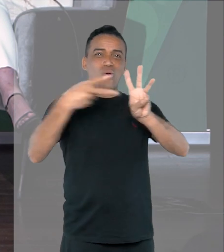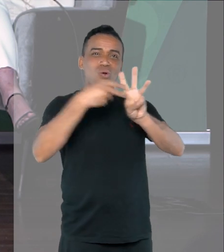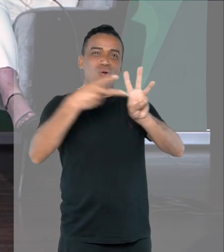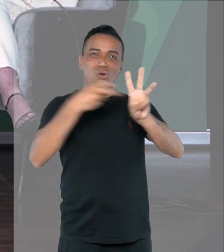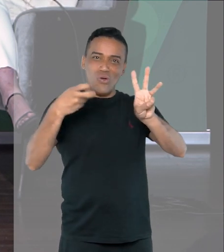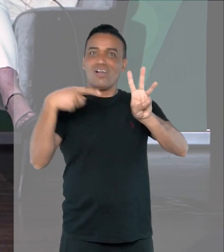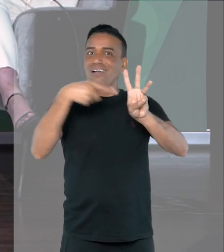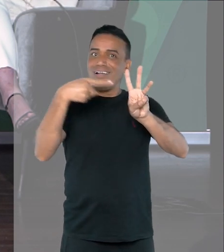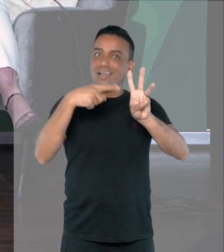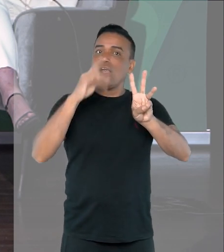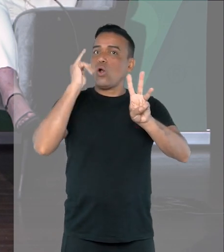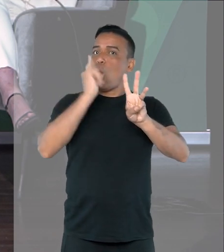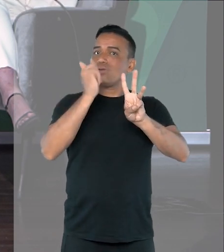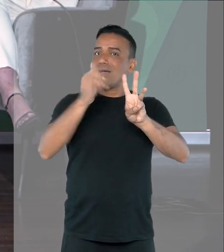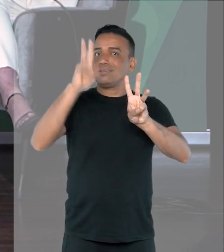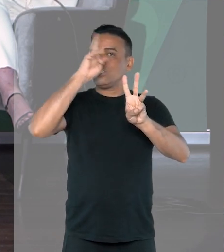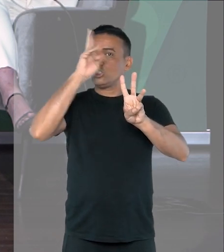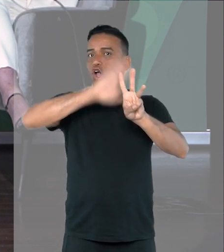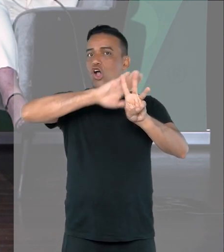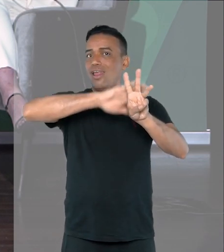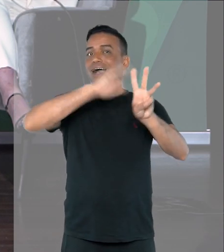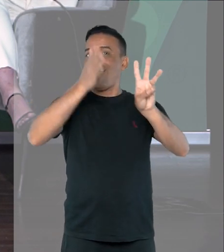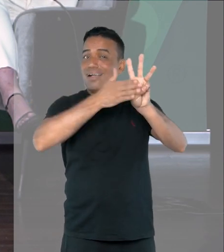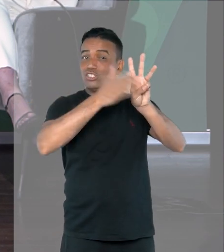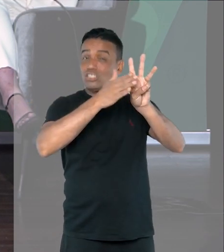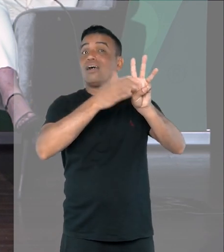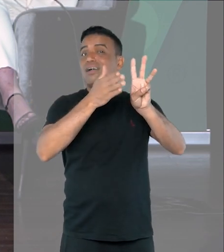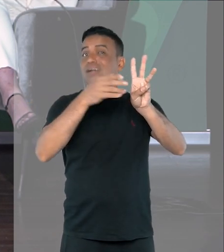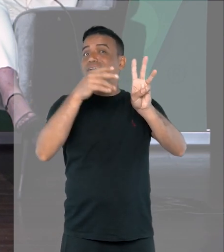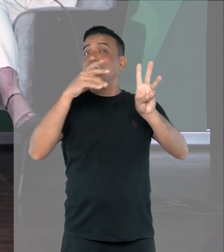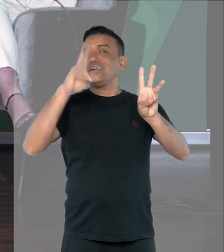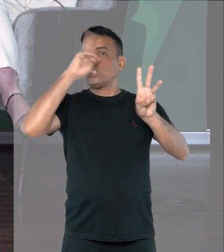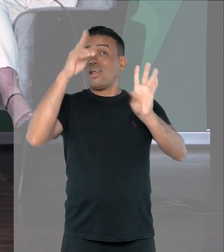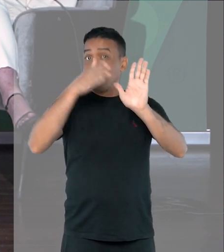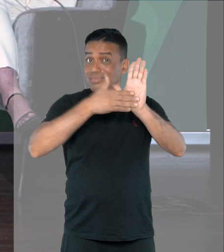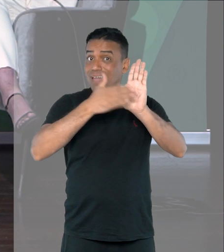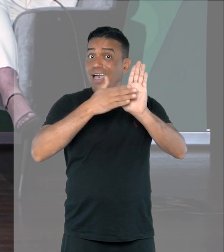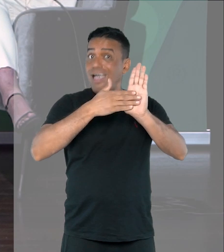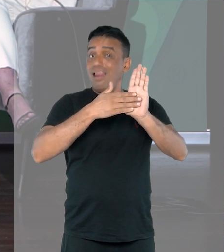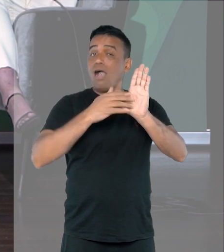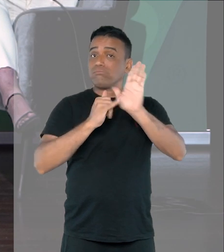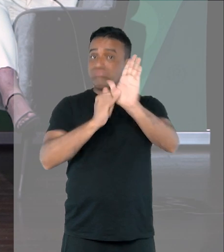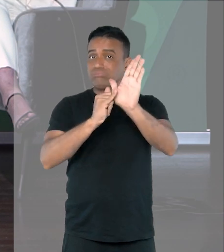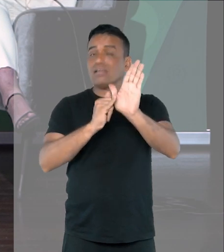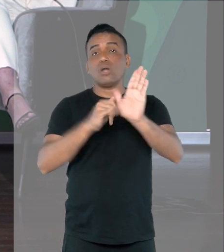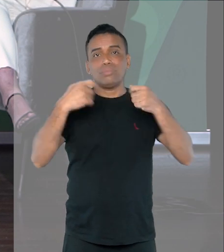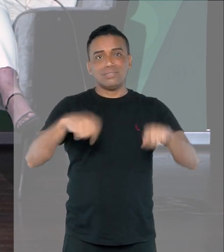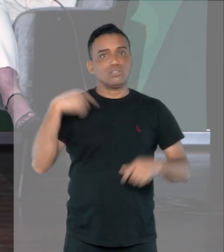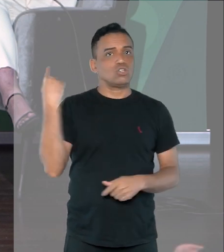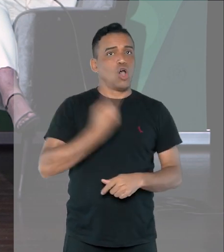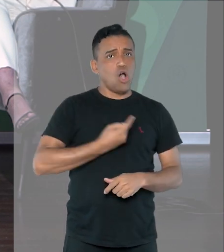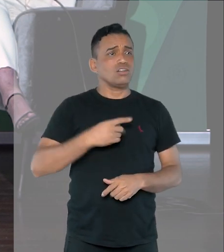aí, elas contando a sua história. E isso é muito importante. Isso é muito importante. É preciso que a gente ouça